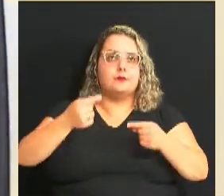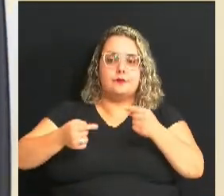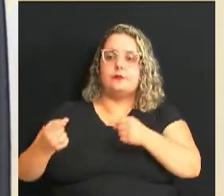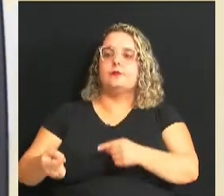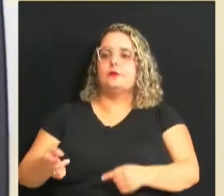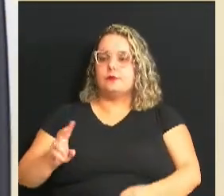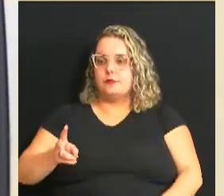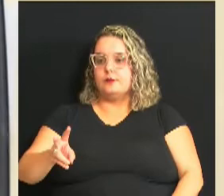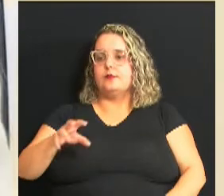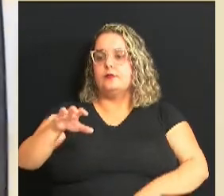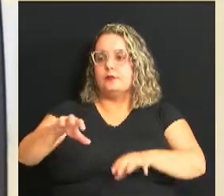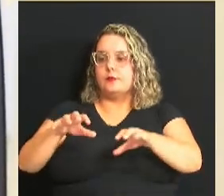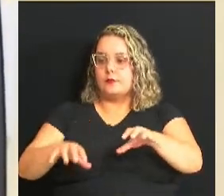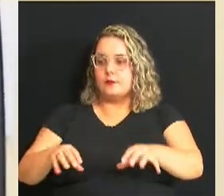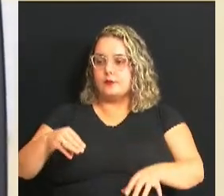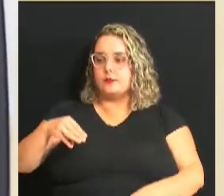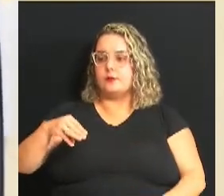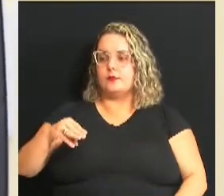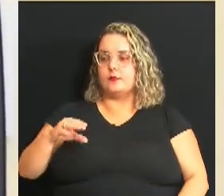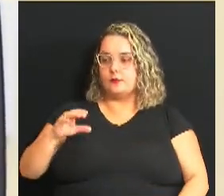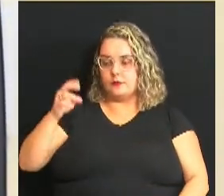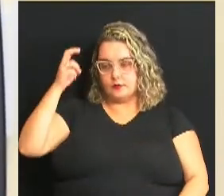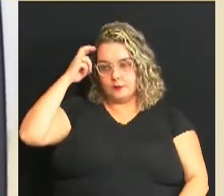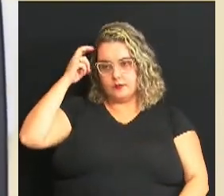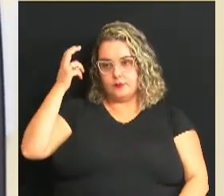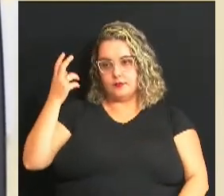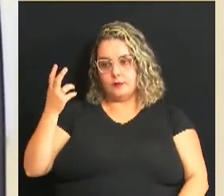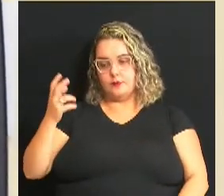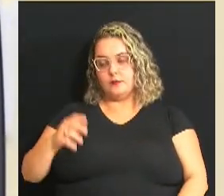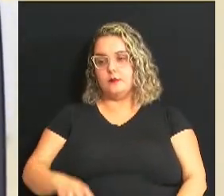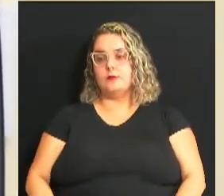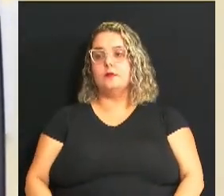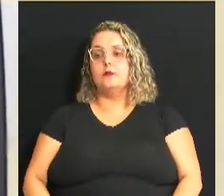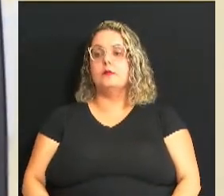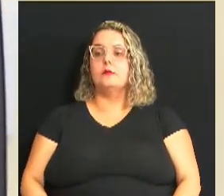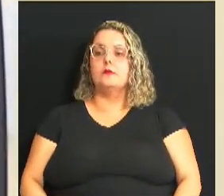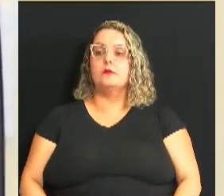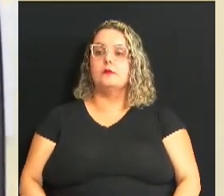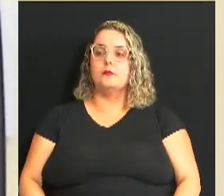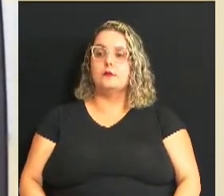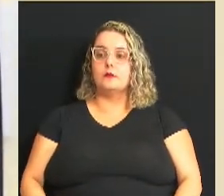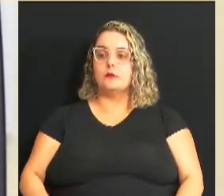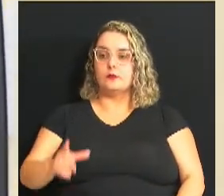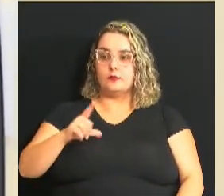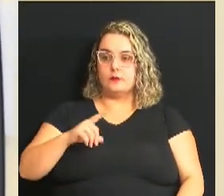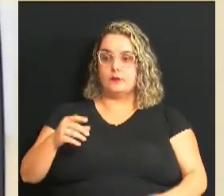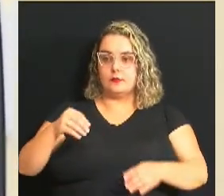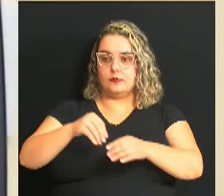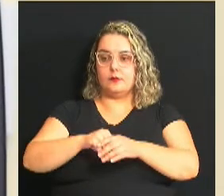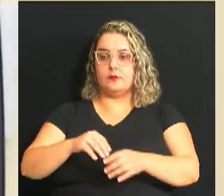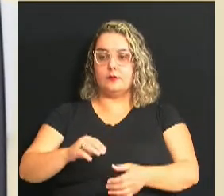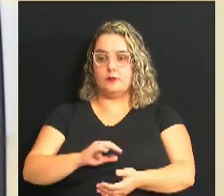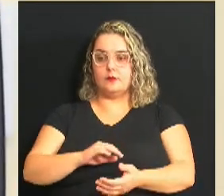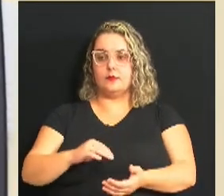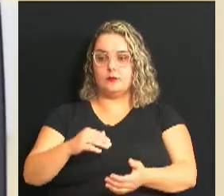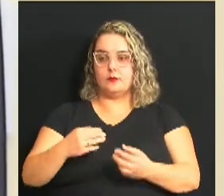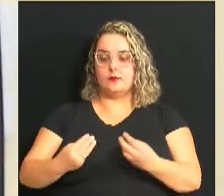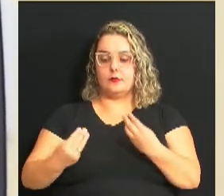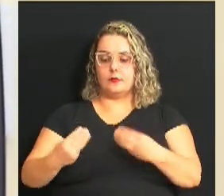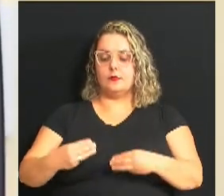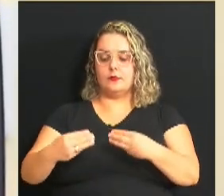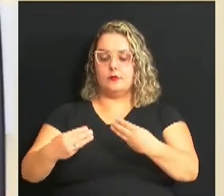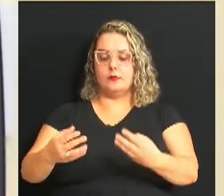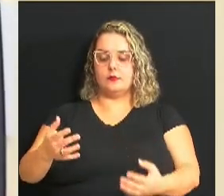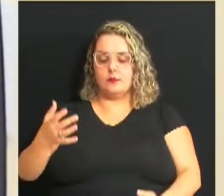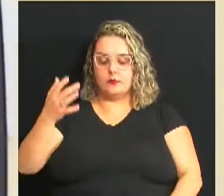mapa cultural. Só fazendo uma lembrança, existia dentro da Secretaria do Ministério da Cultura